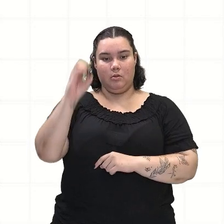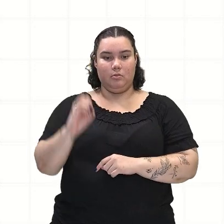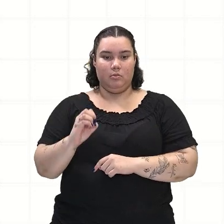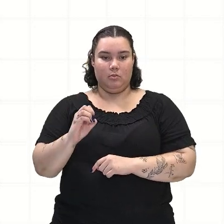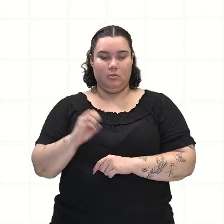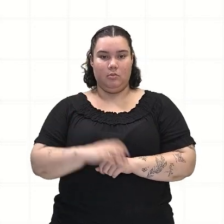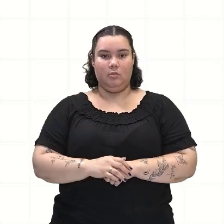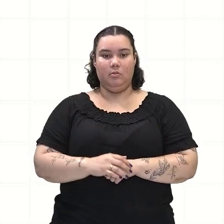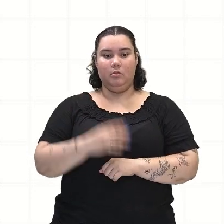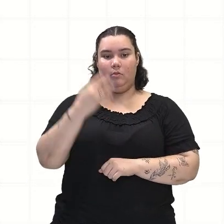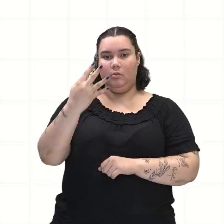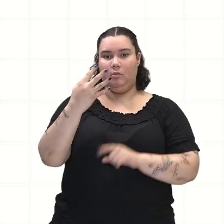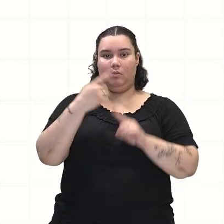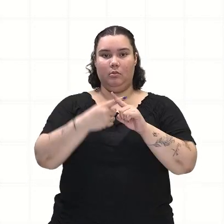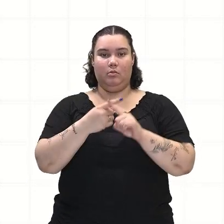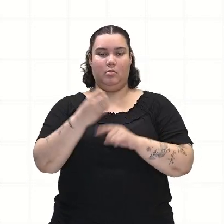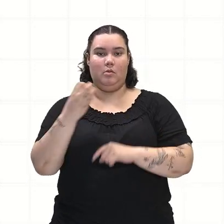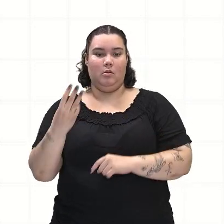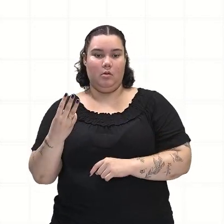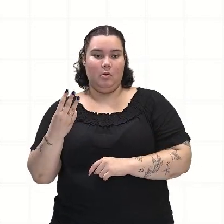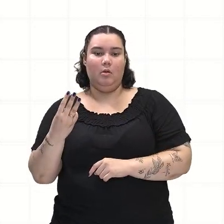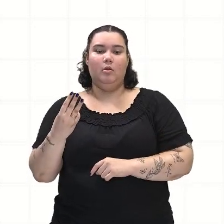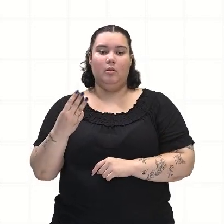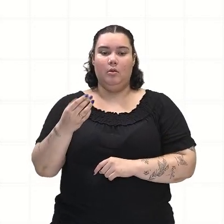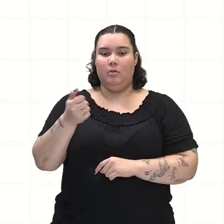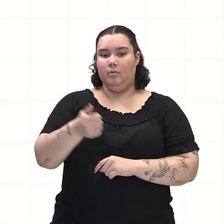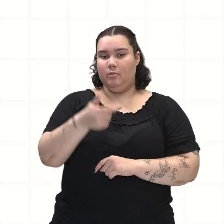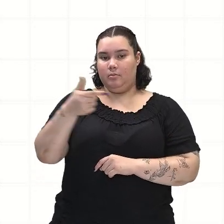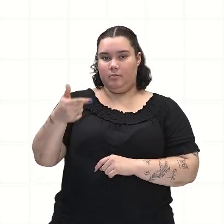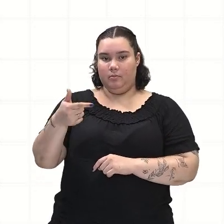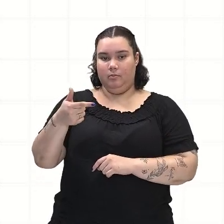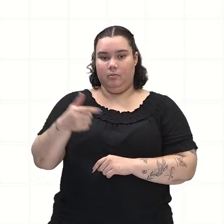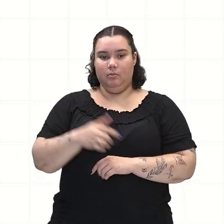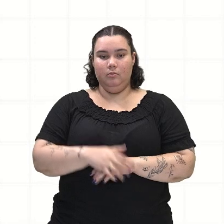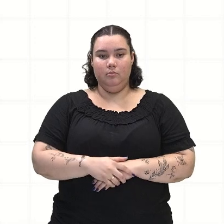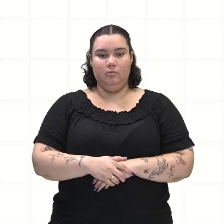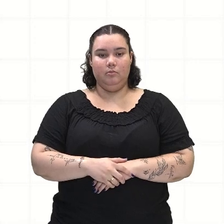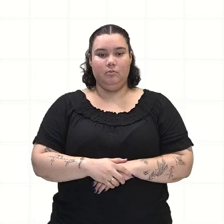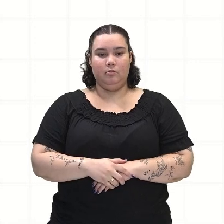0, 4 vezes 3, 12.